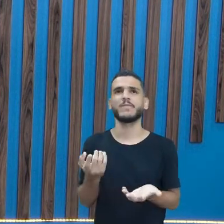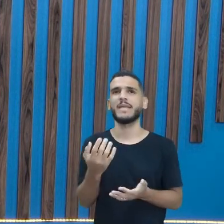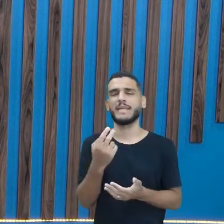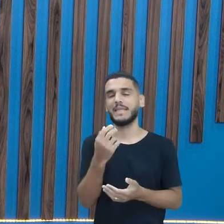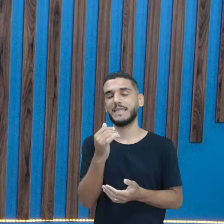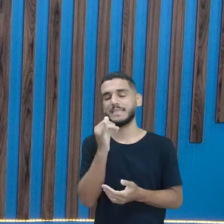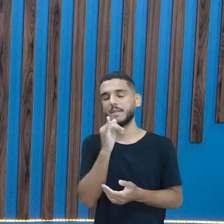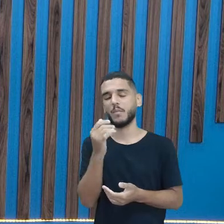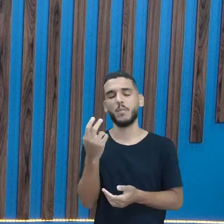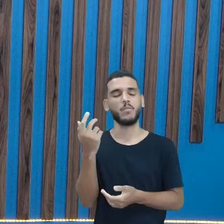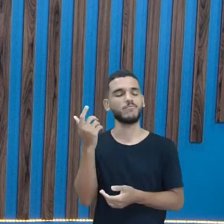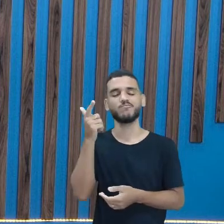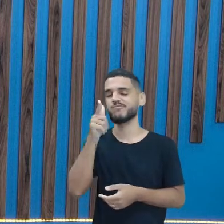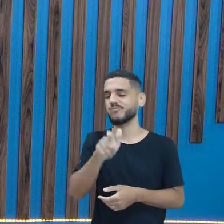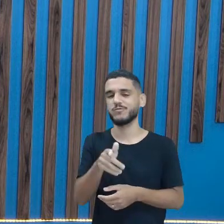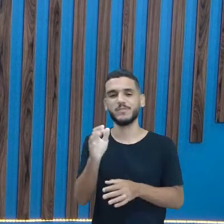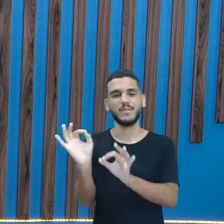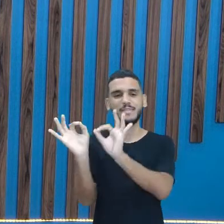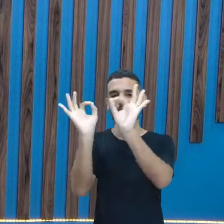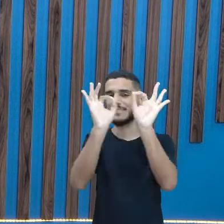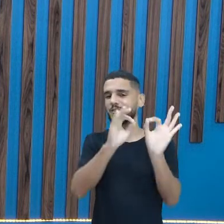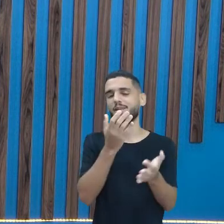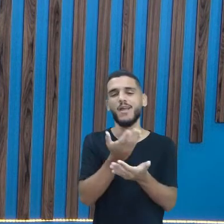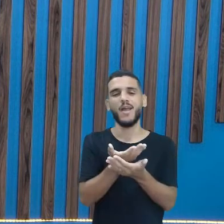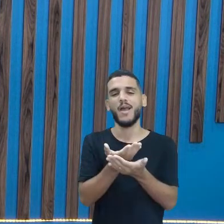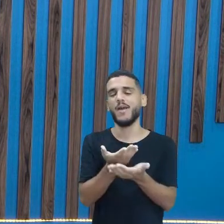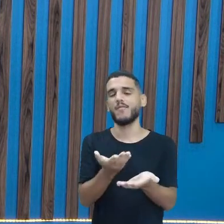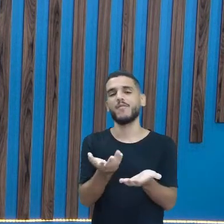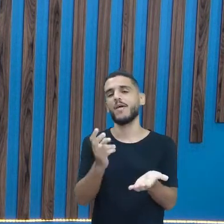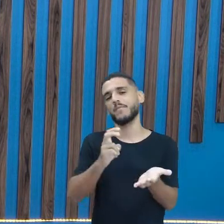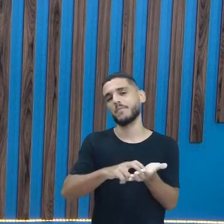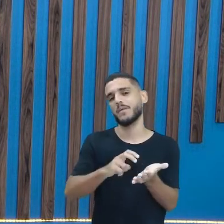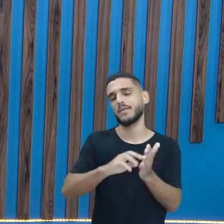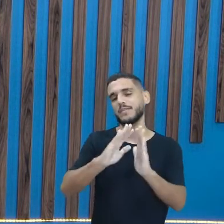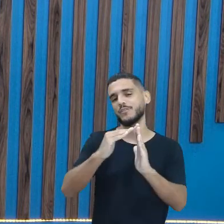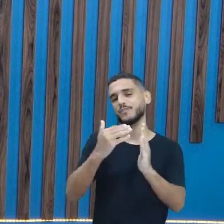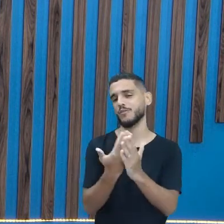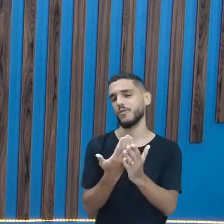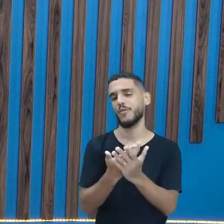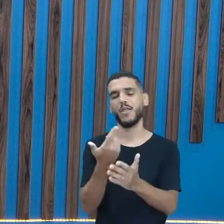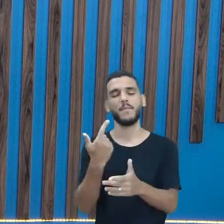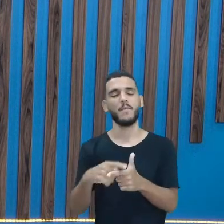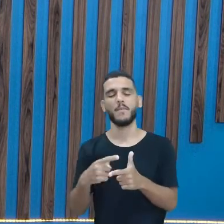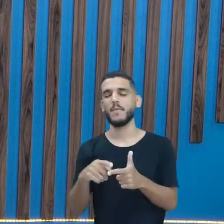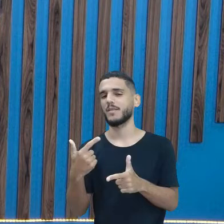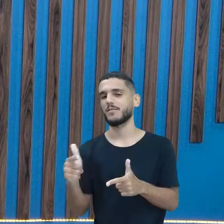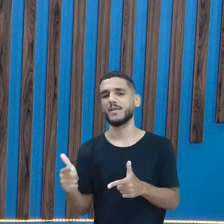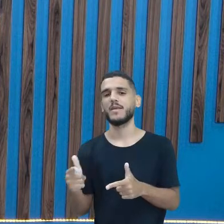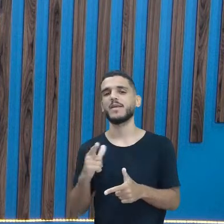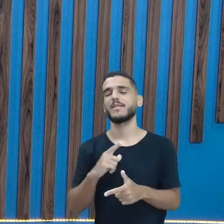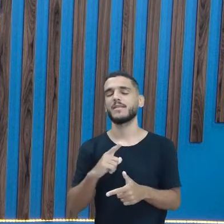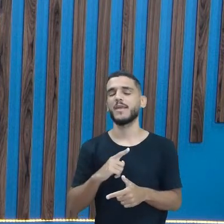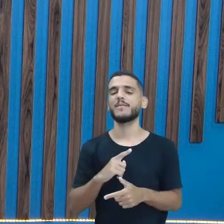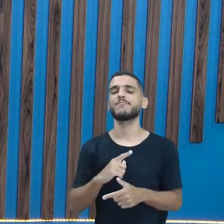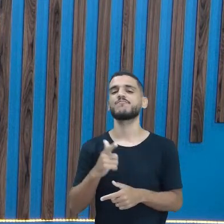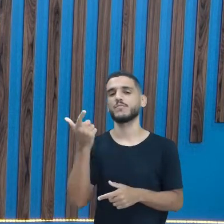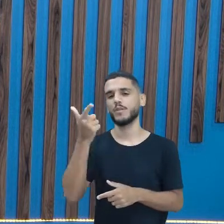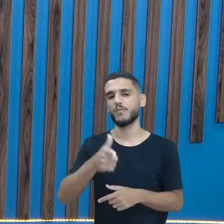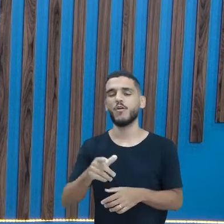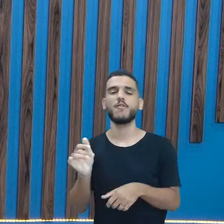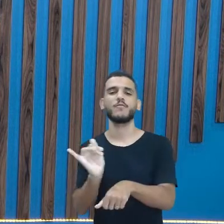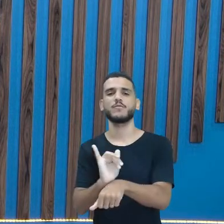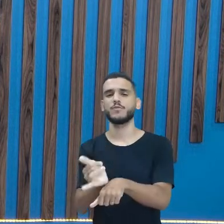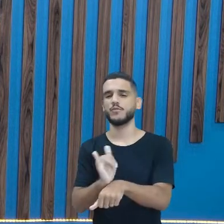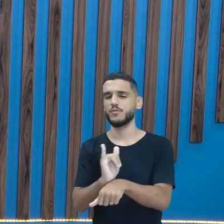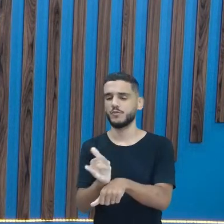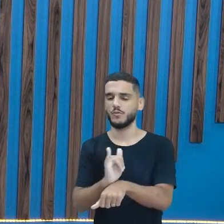aulas, porque estava assistindo aula pela manhã ou coisa assim, não tem problema também. Você pode assistir a reprise pelo YouTube, tá? Todos os